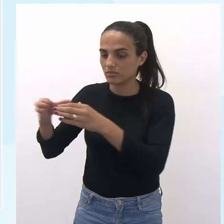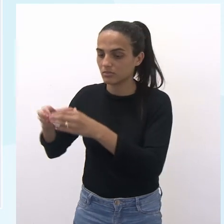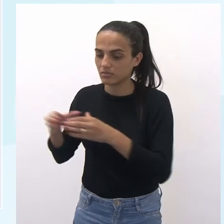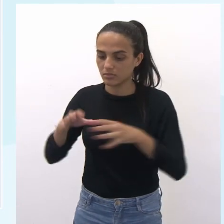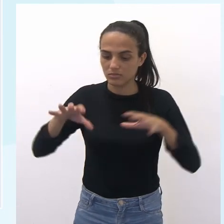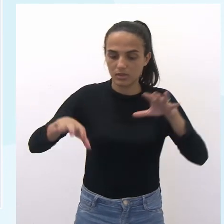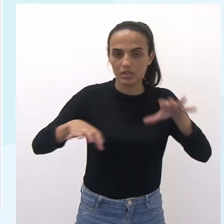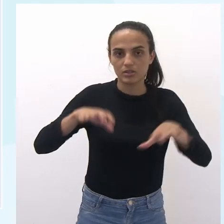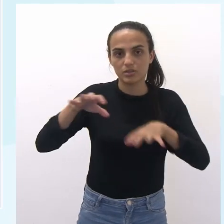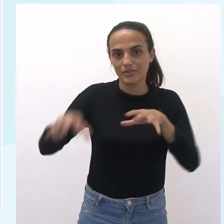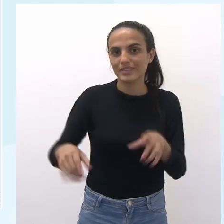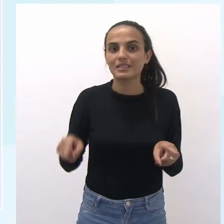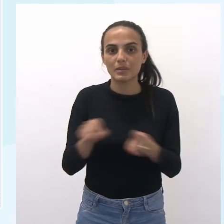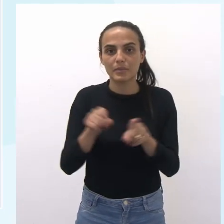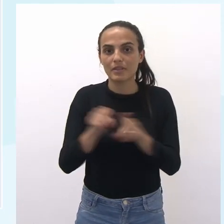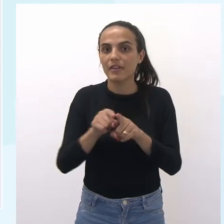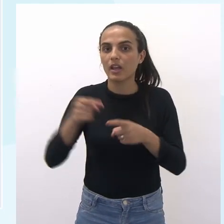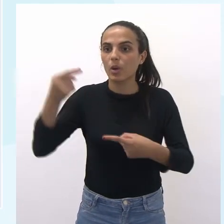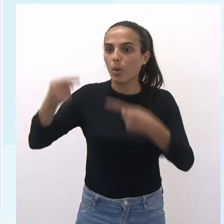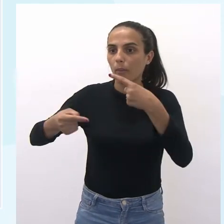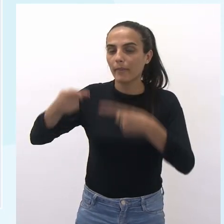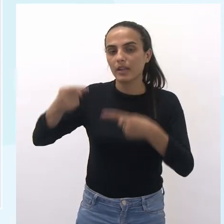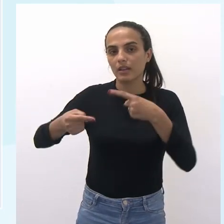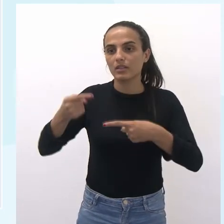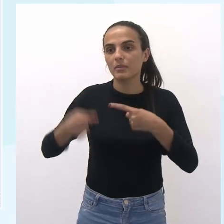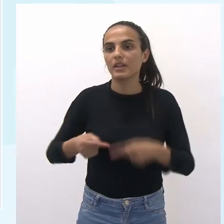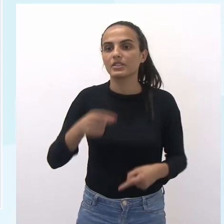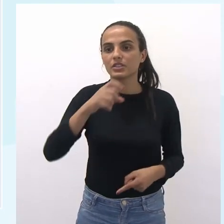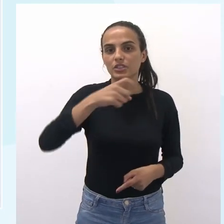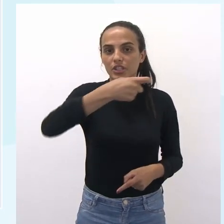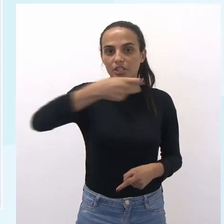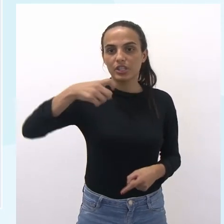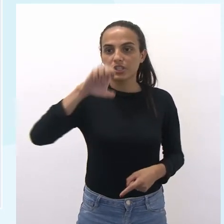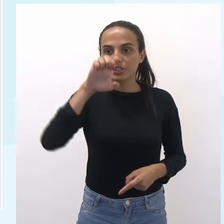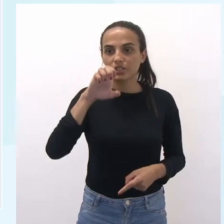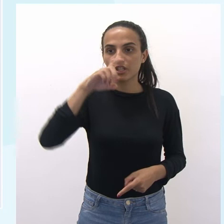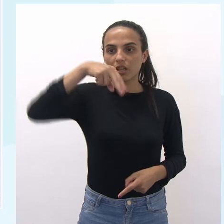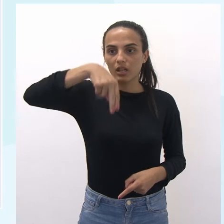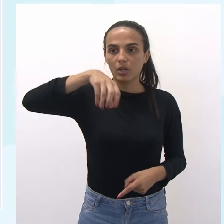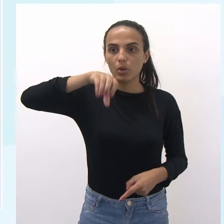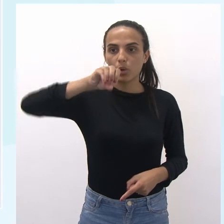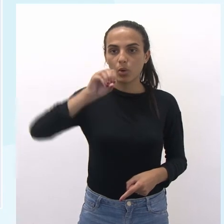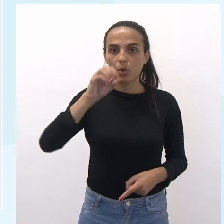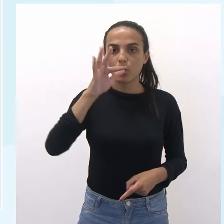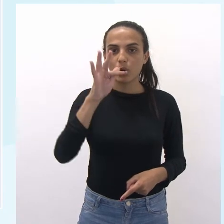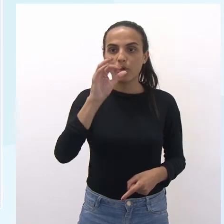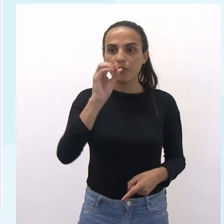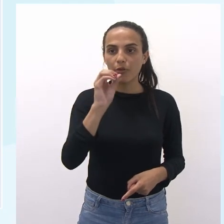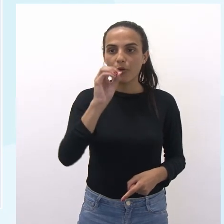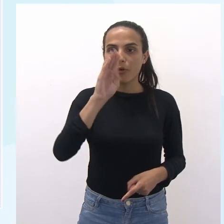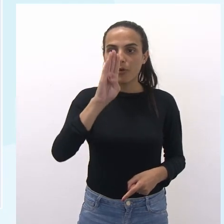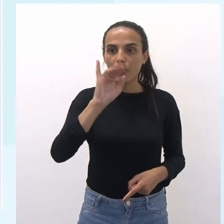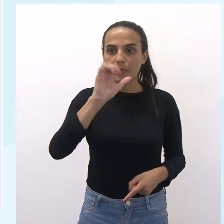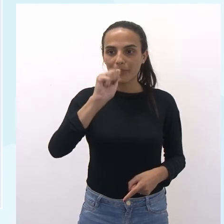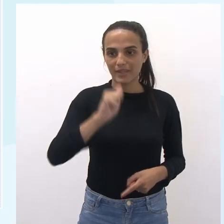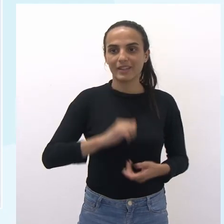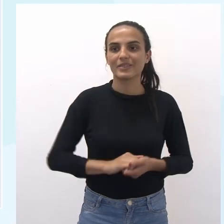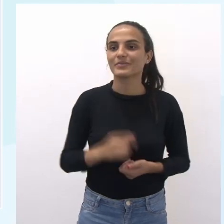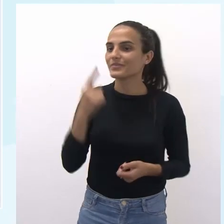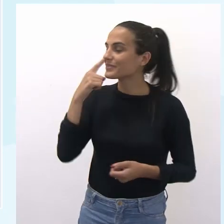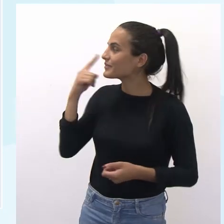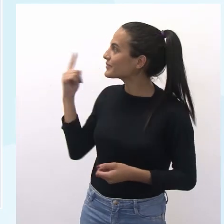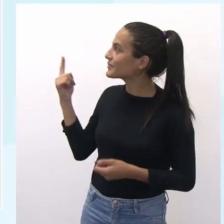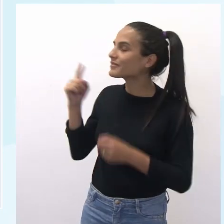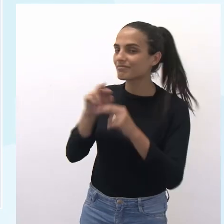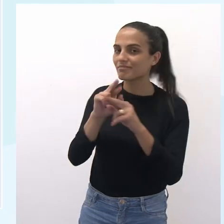o debate de xenofobia, migrações, conflitos socioespaciais e os territoriais.